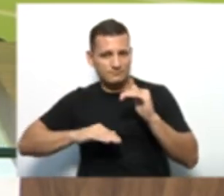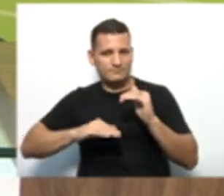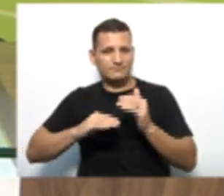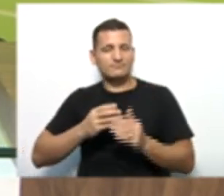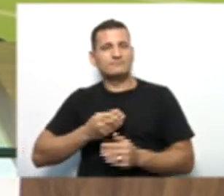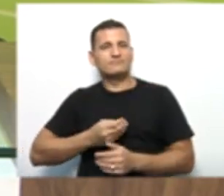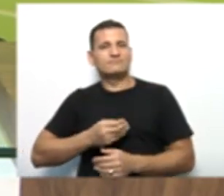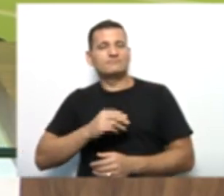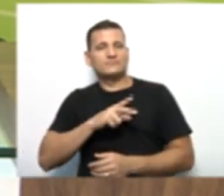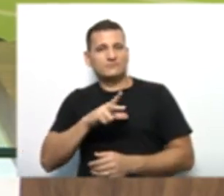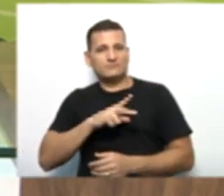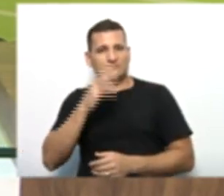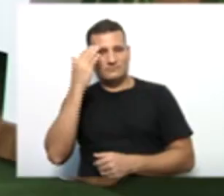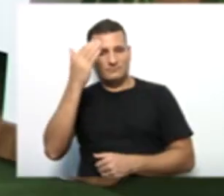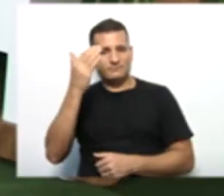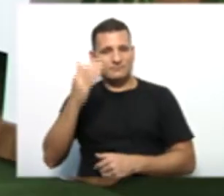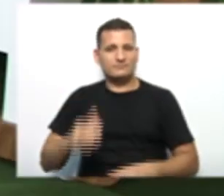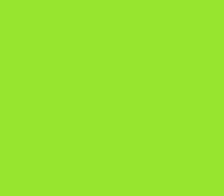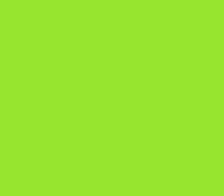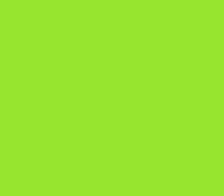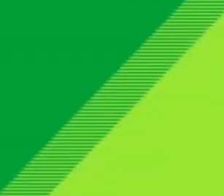na vida pessoal. Muito obrigado.